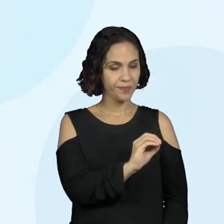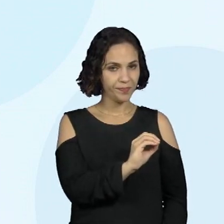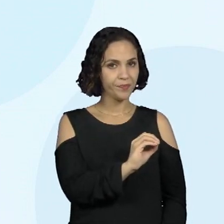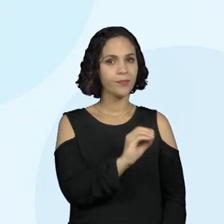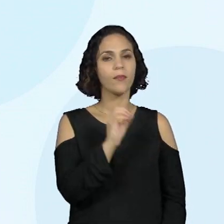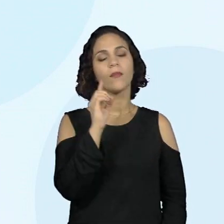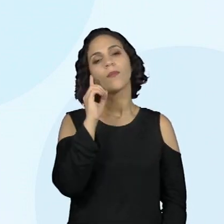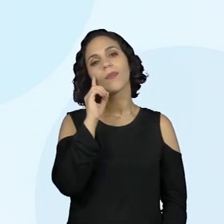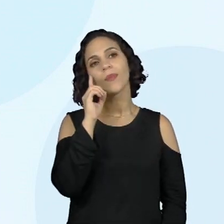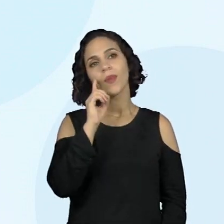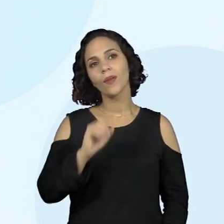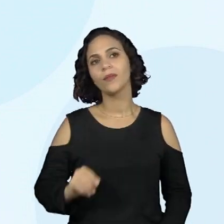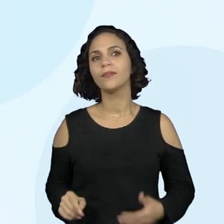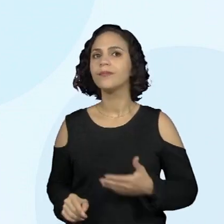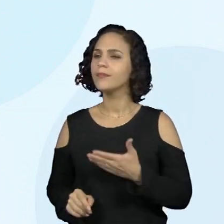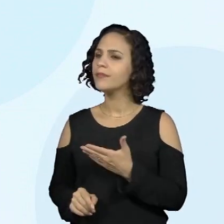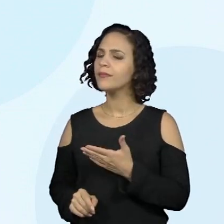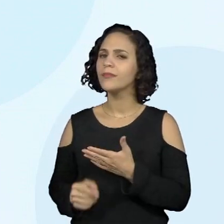Pentágono.